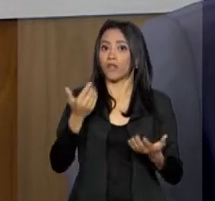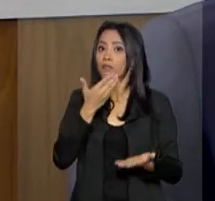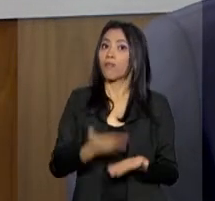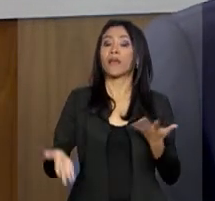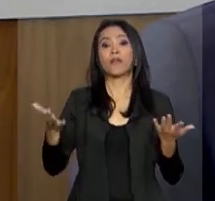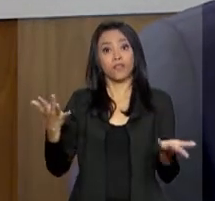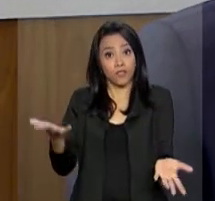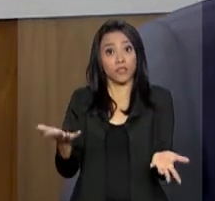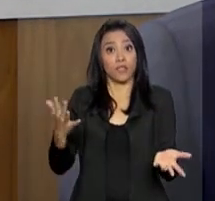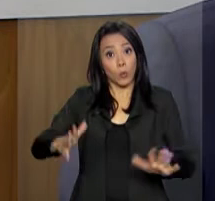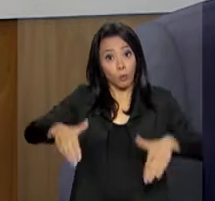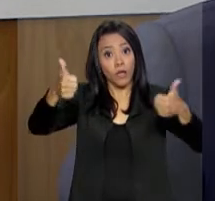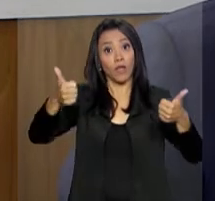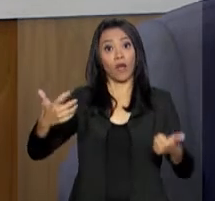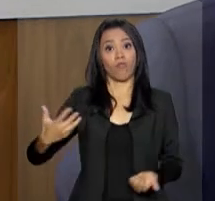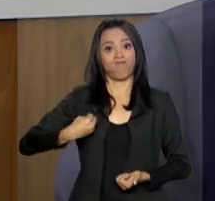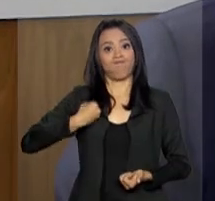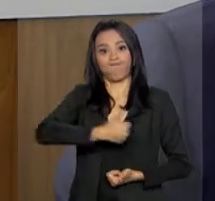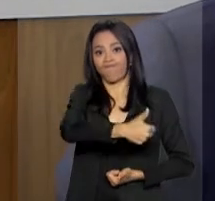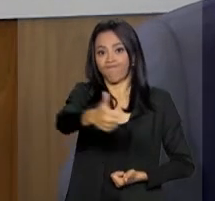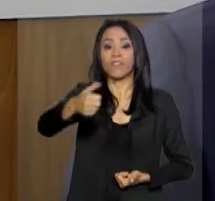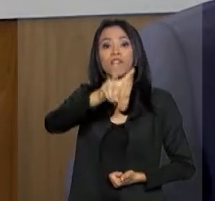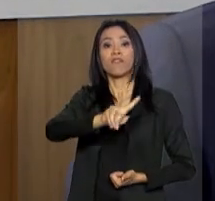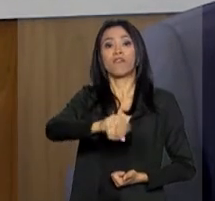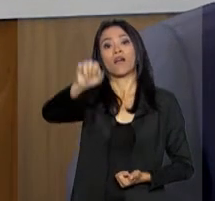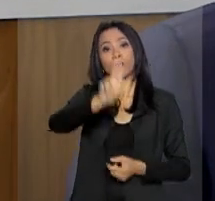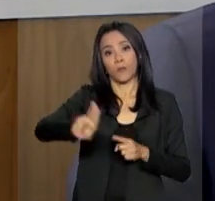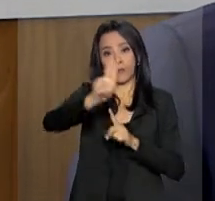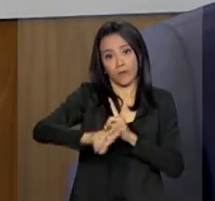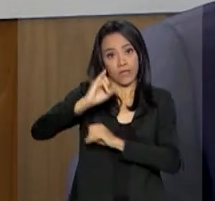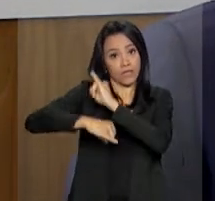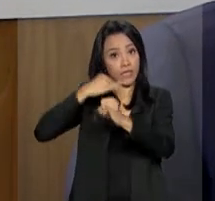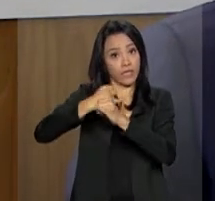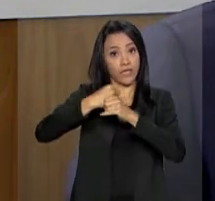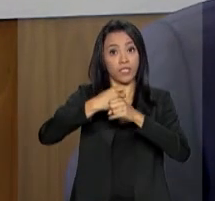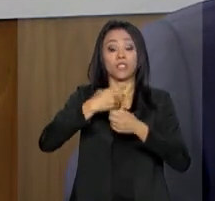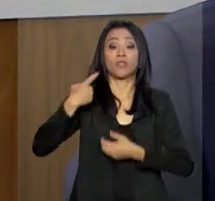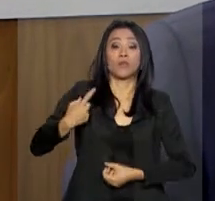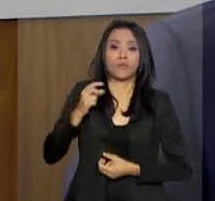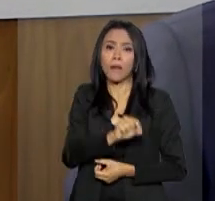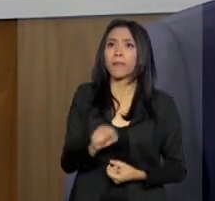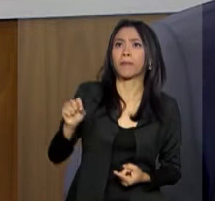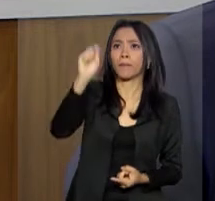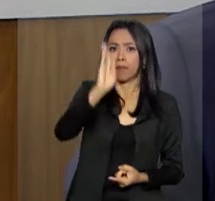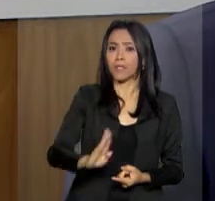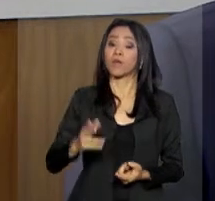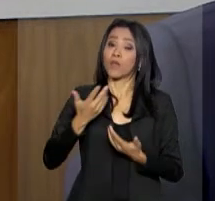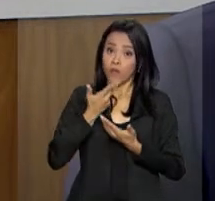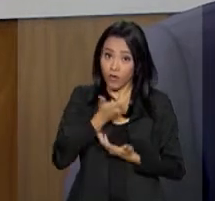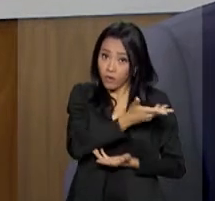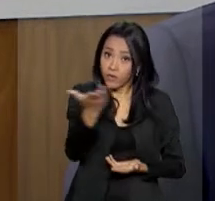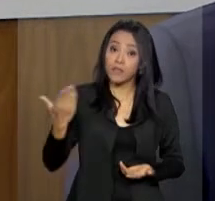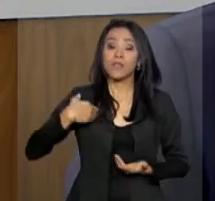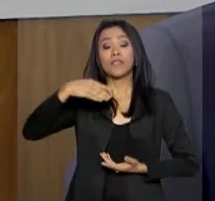qualidade de vida para os brasileiros que vão desfrutar dessa conectividade nas suas regiões então tranqüilizando a todos é um programa